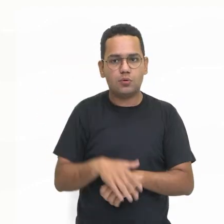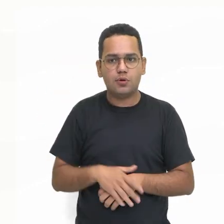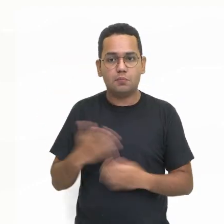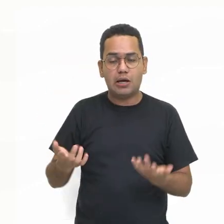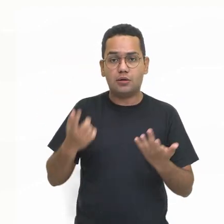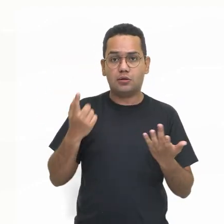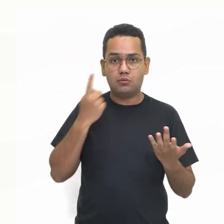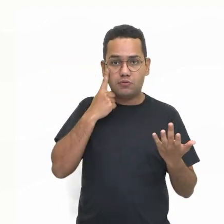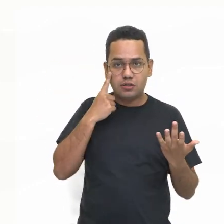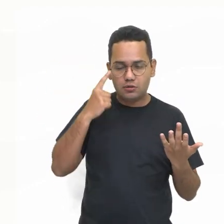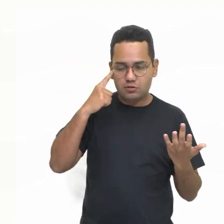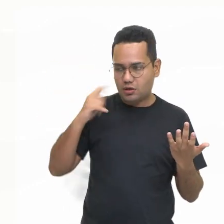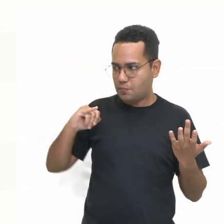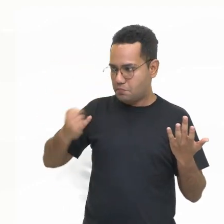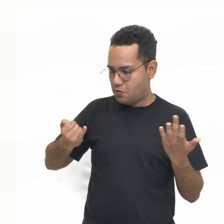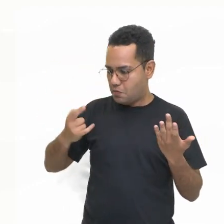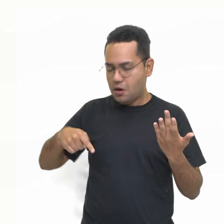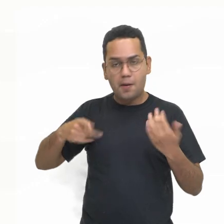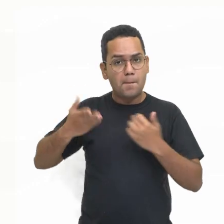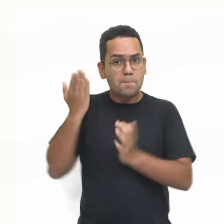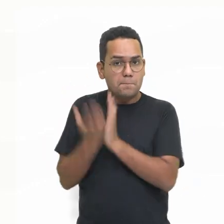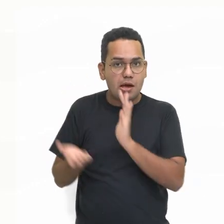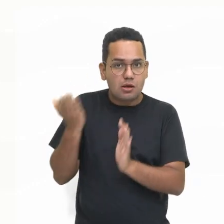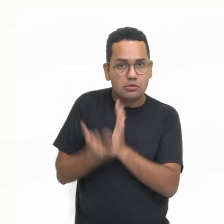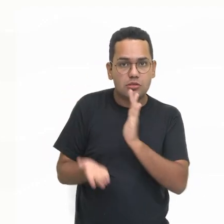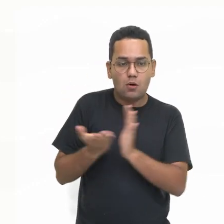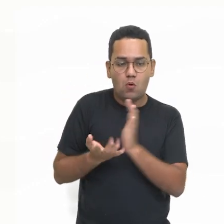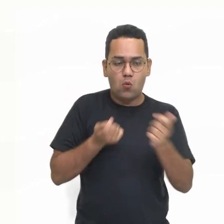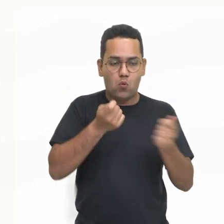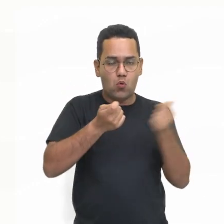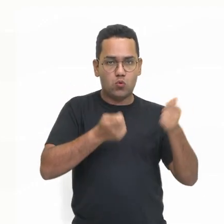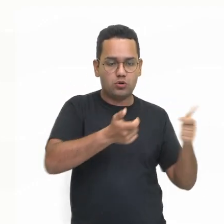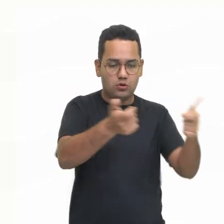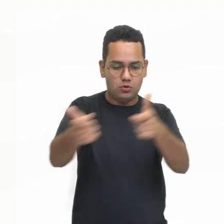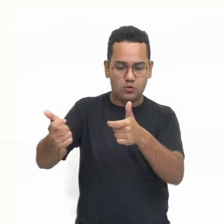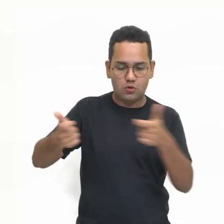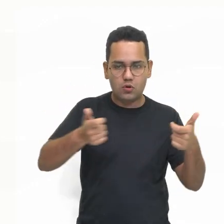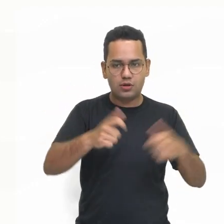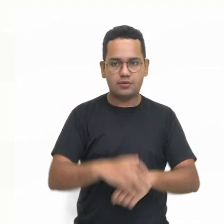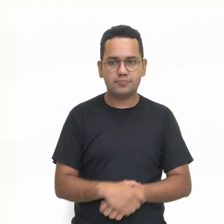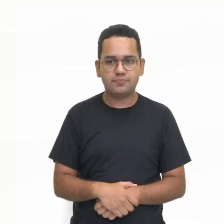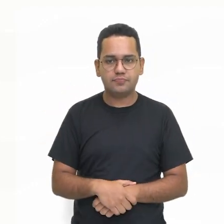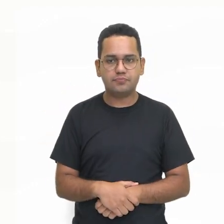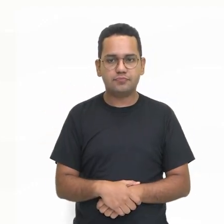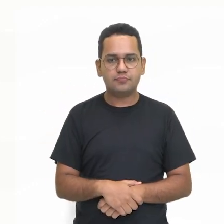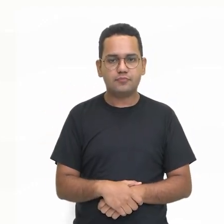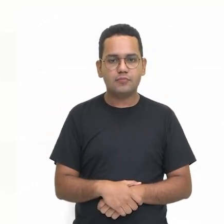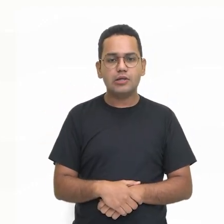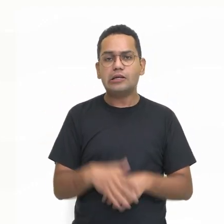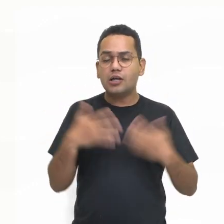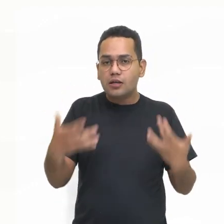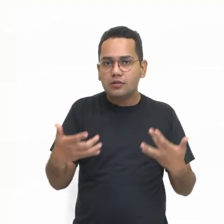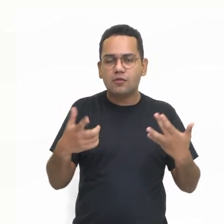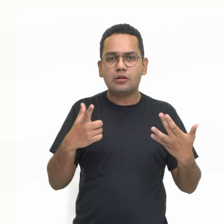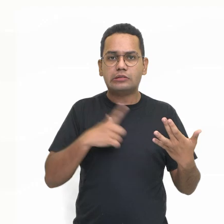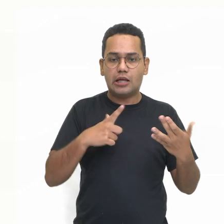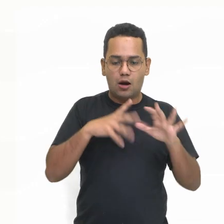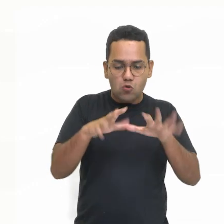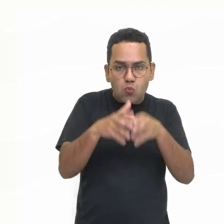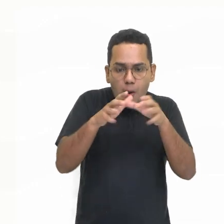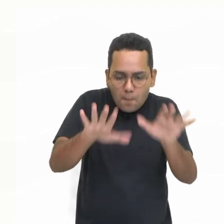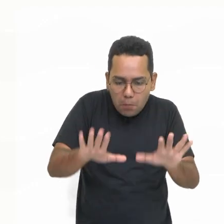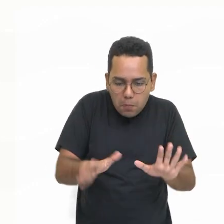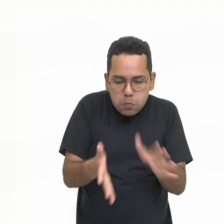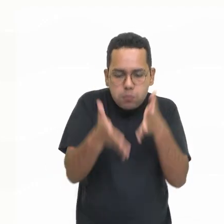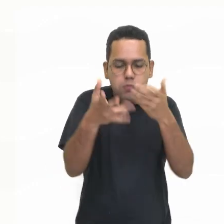não vai ter mais aquela dominação nesses territórios e vão se apropriar dos movimentos nacionalistas, vão se